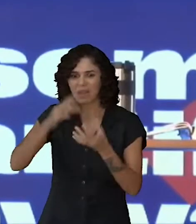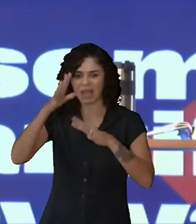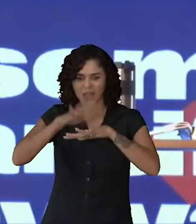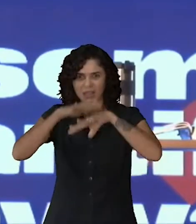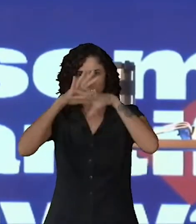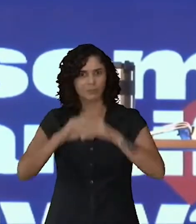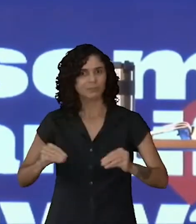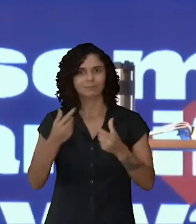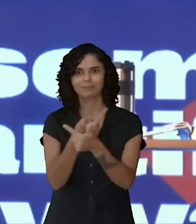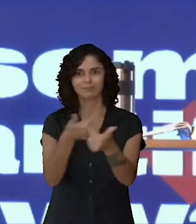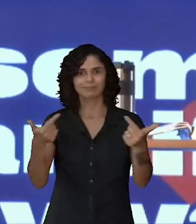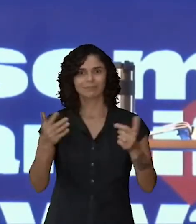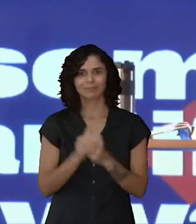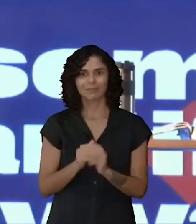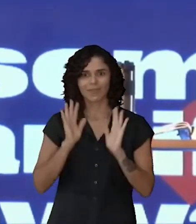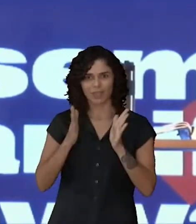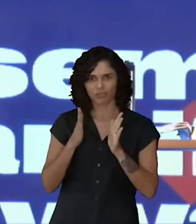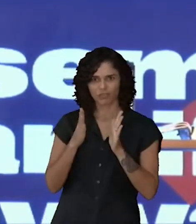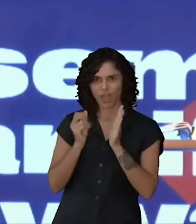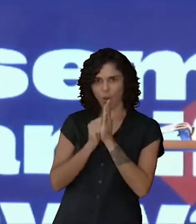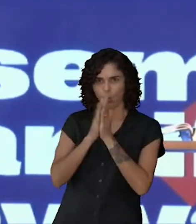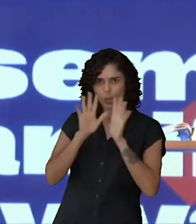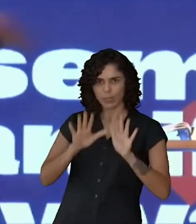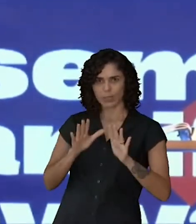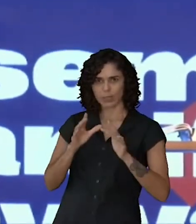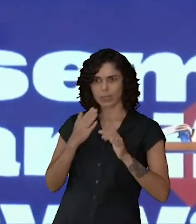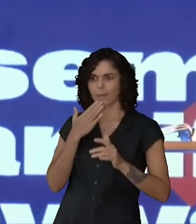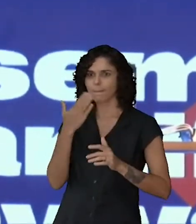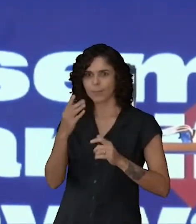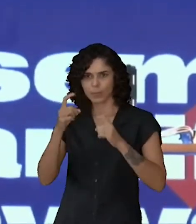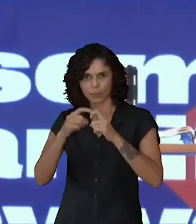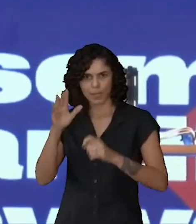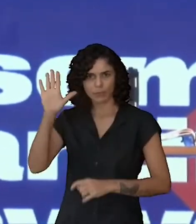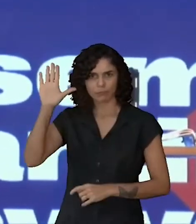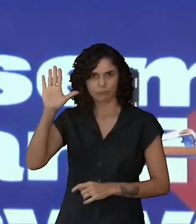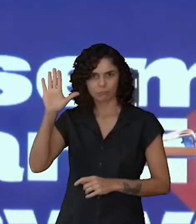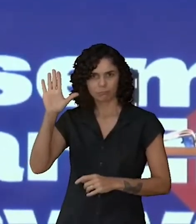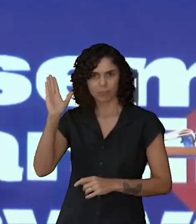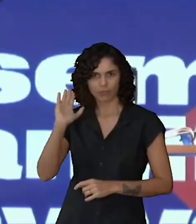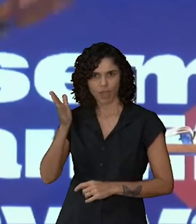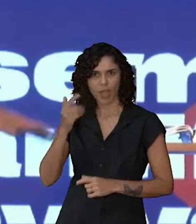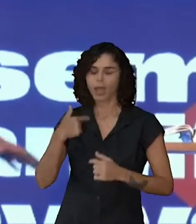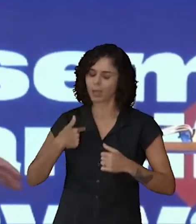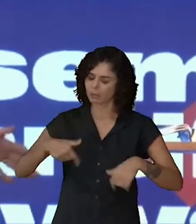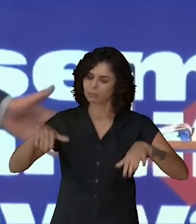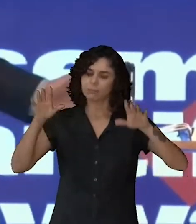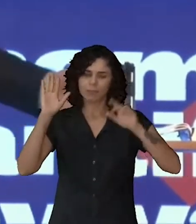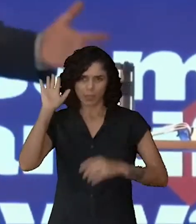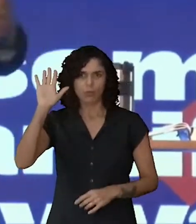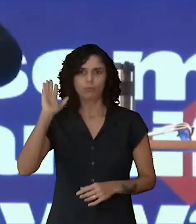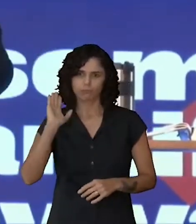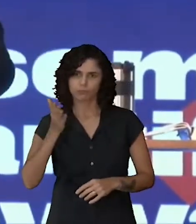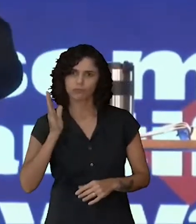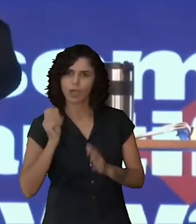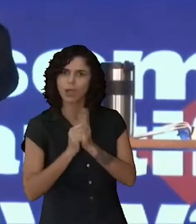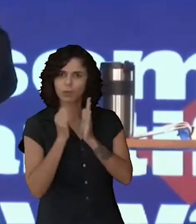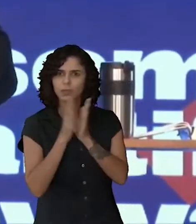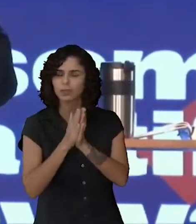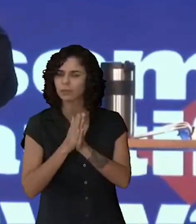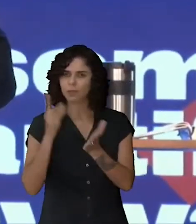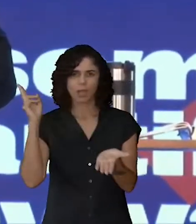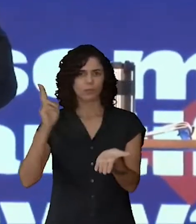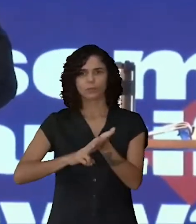Quem já orou pedindo um médico certo? Levanta a mão. Eu já orei. Vou levantar as duas aqui. Eu já orei. Muita gente já orou pedindo